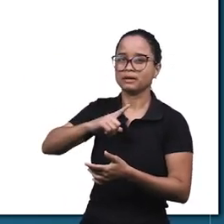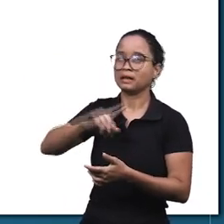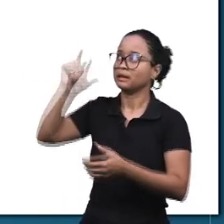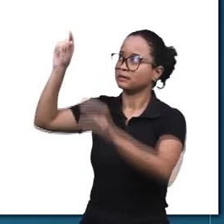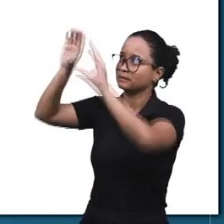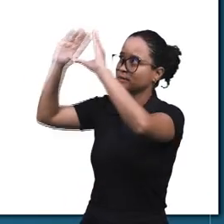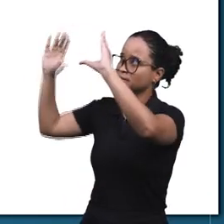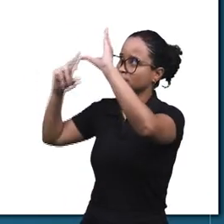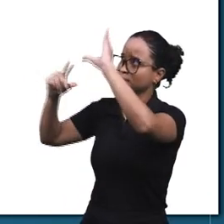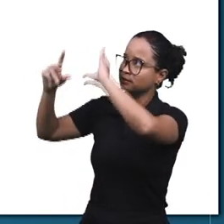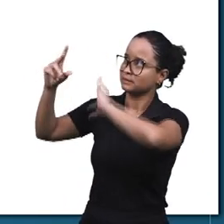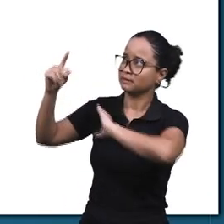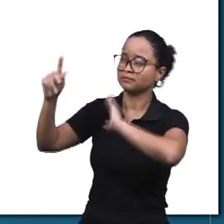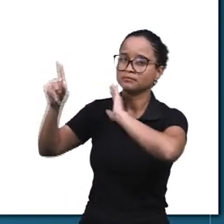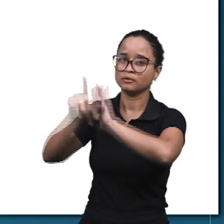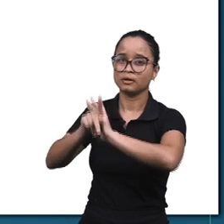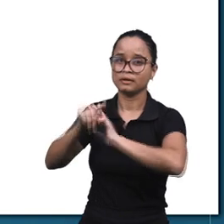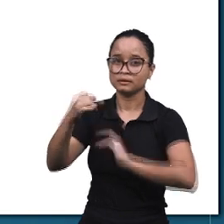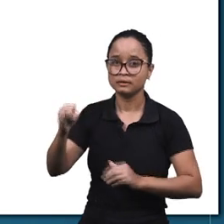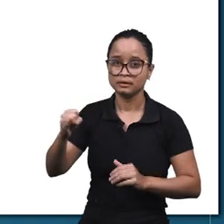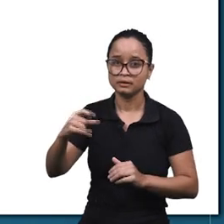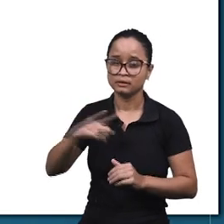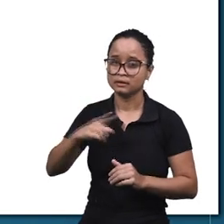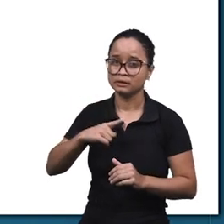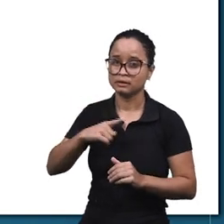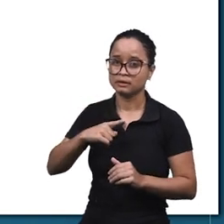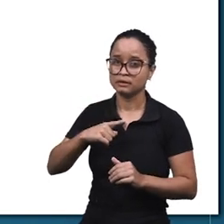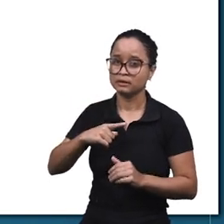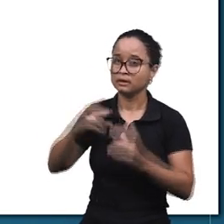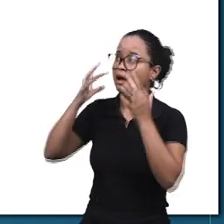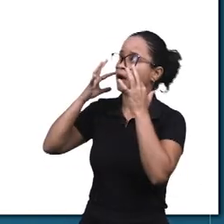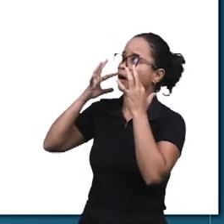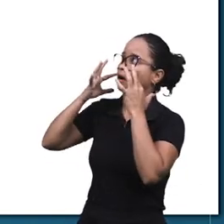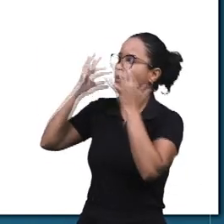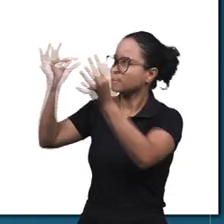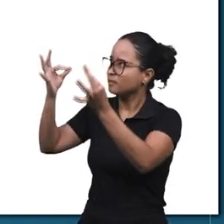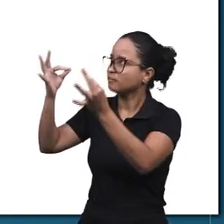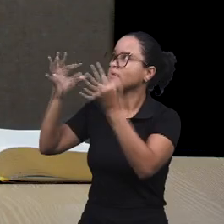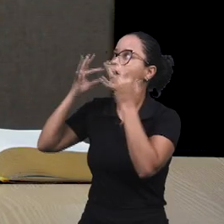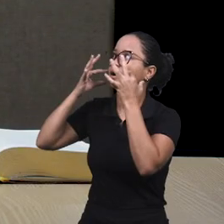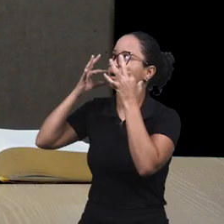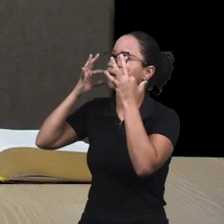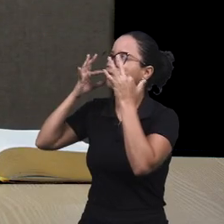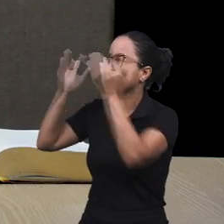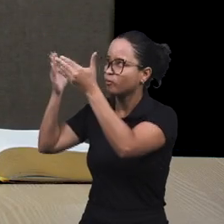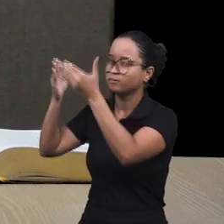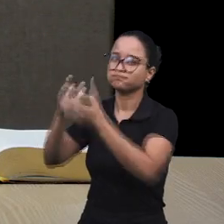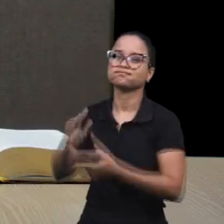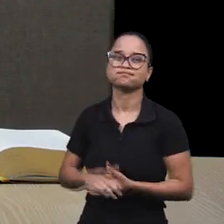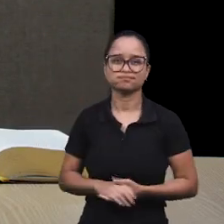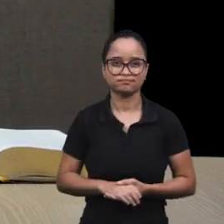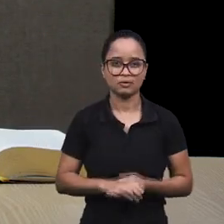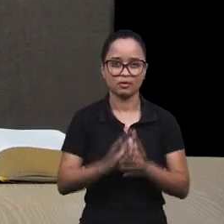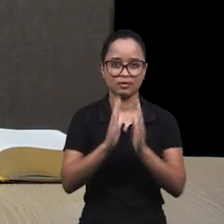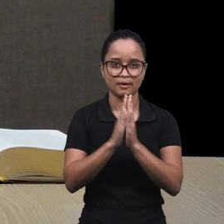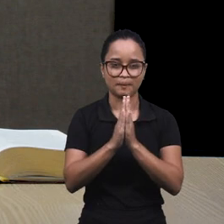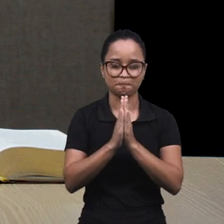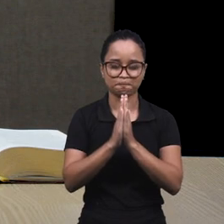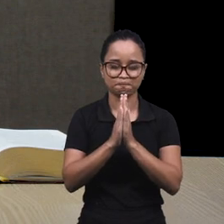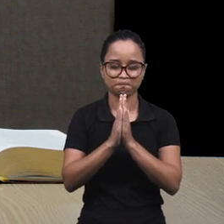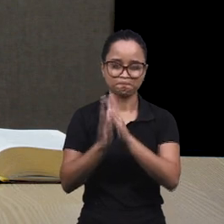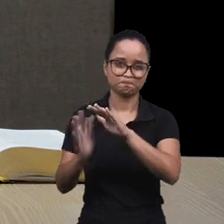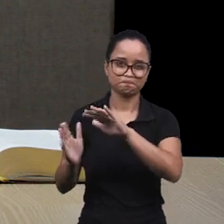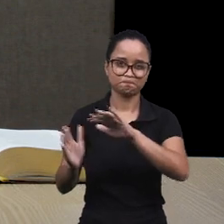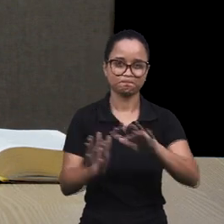reino de seu Pai. Quem tem ouvidos para ouvir, ouça. Louvado seja Deus.